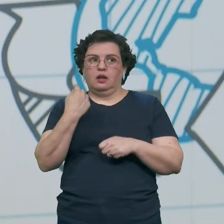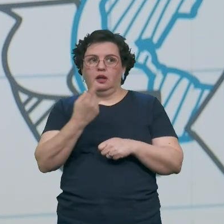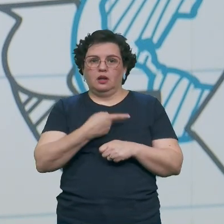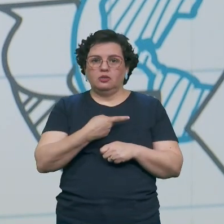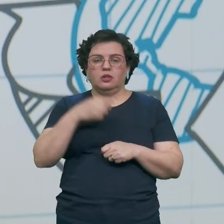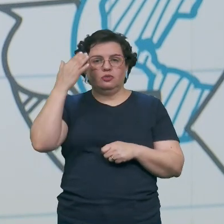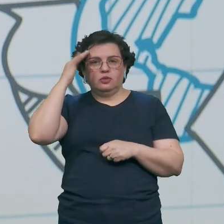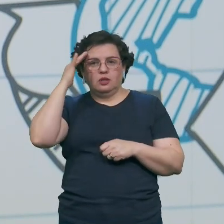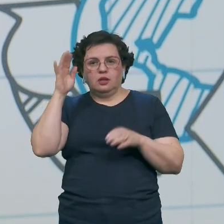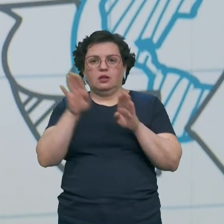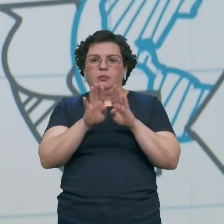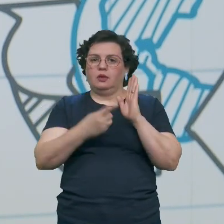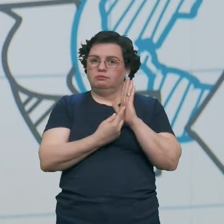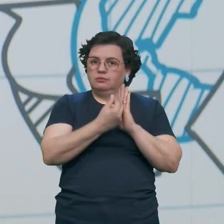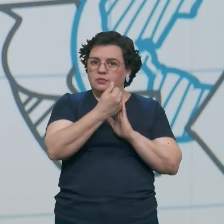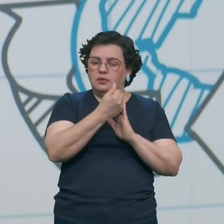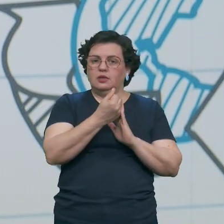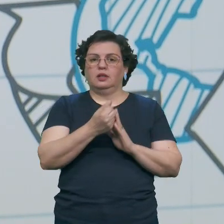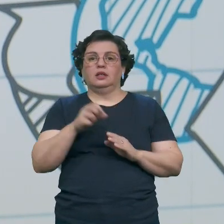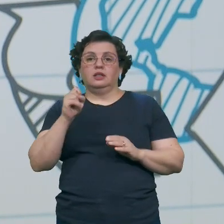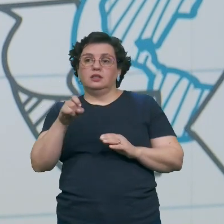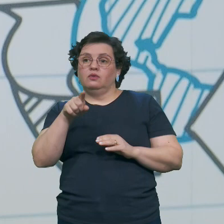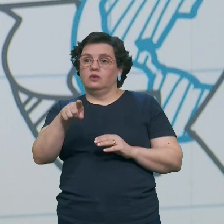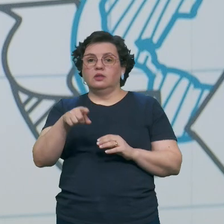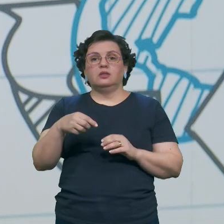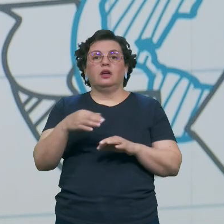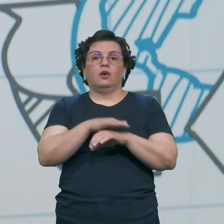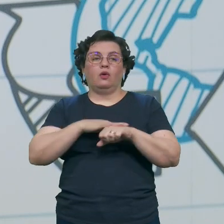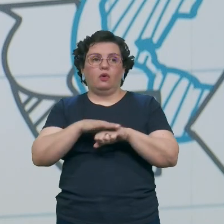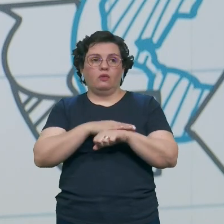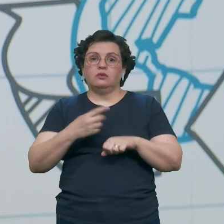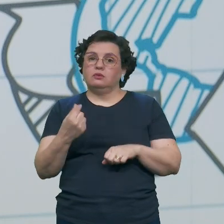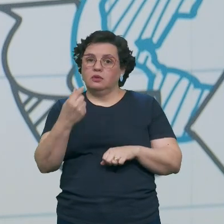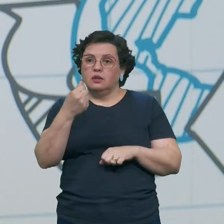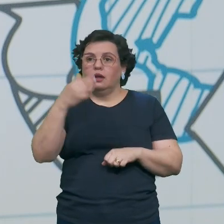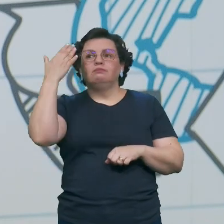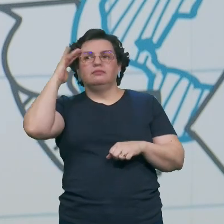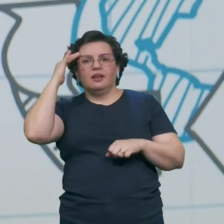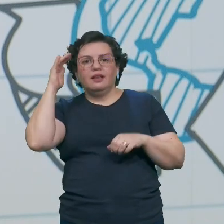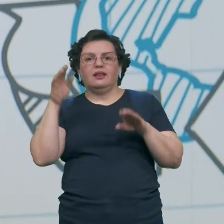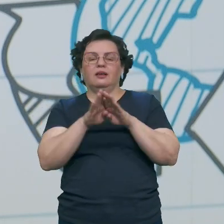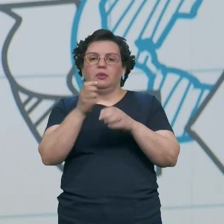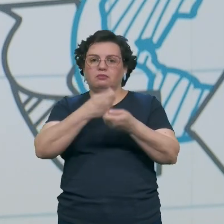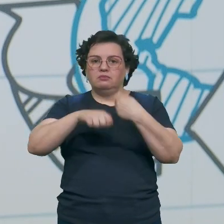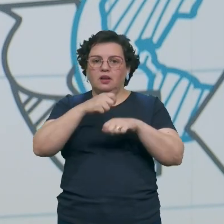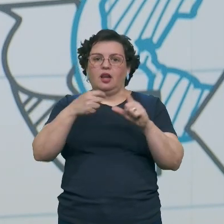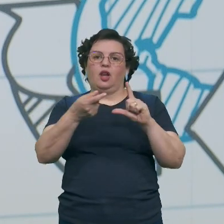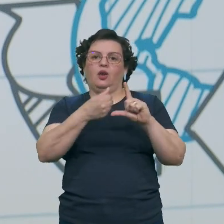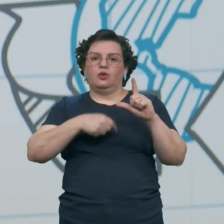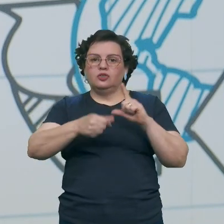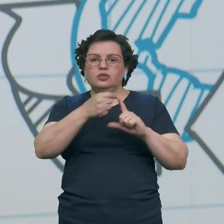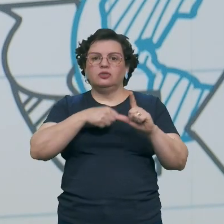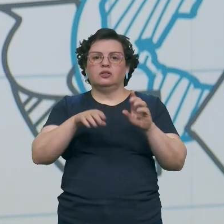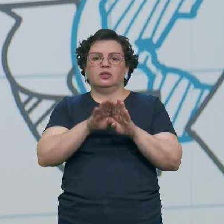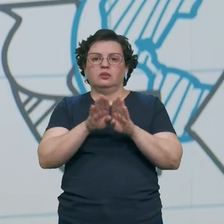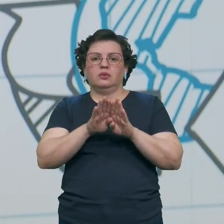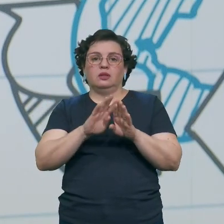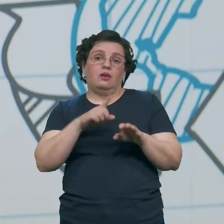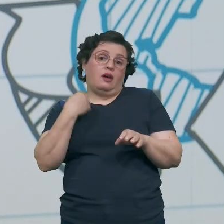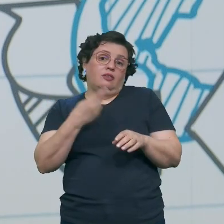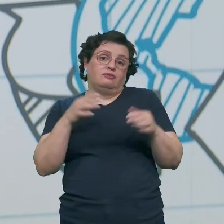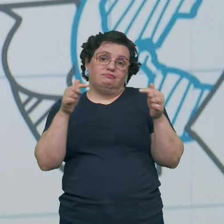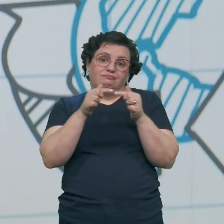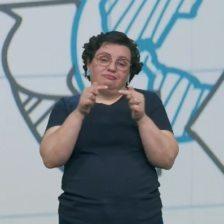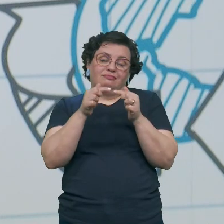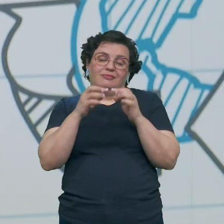do financeiro. Se você for falar com as mulheres do financeiro, elas vão entender um pouquinho do comercial. A logística é a mesma coisa. Então, a gente é mais ligado em